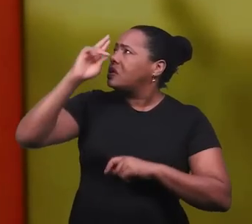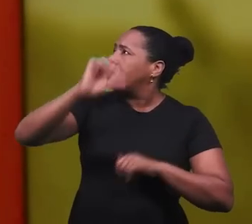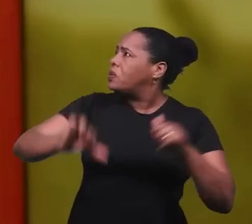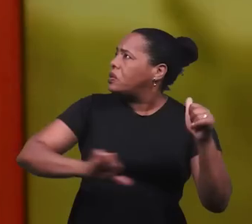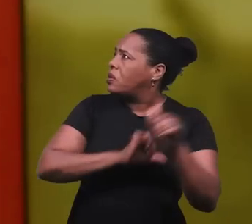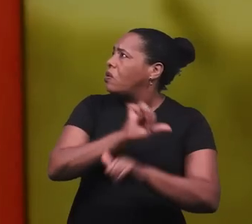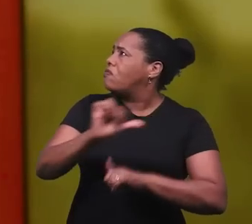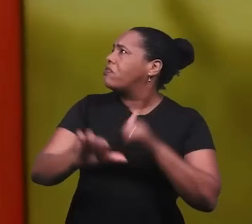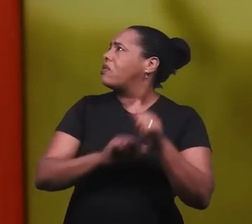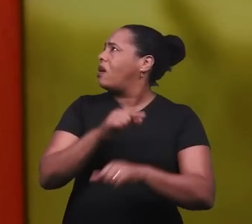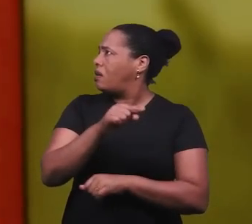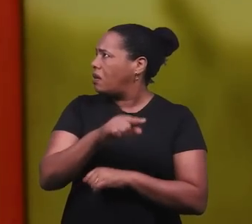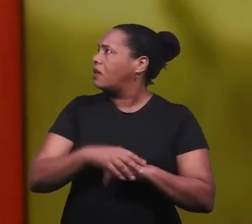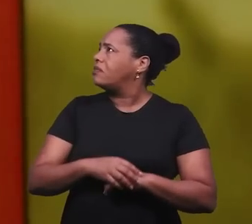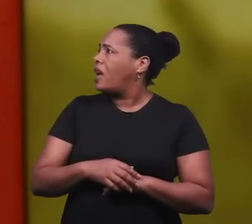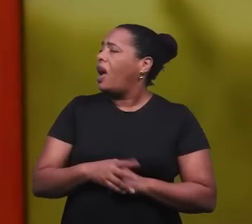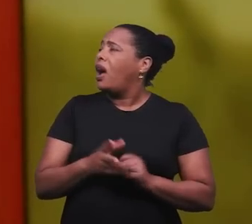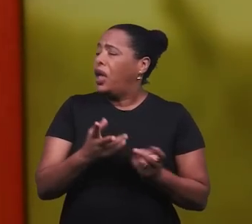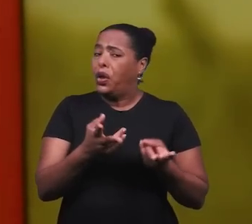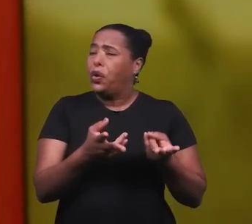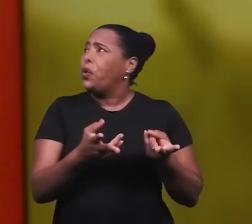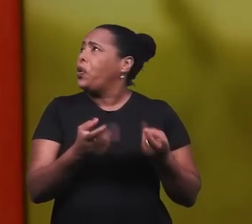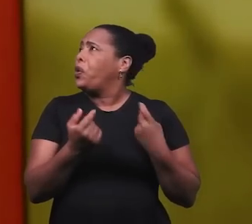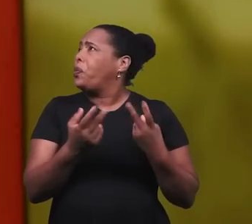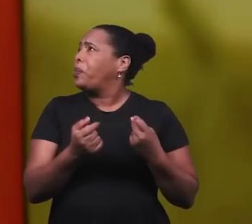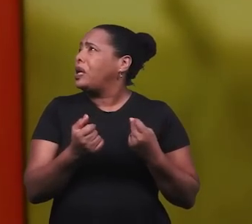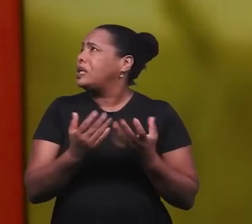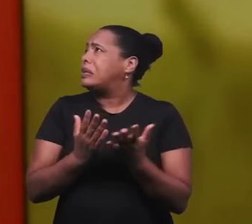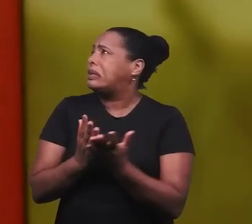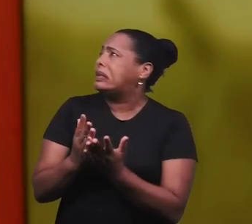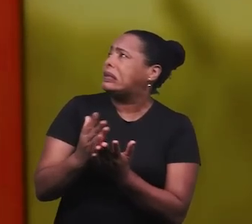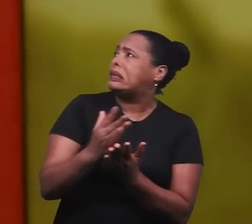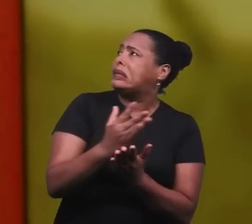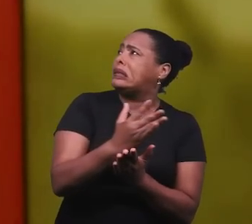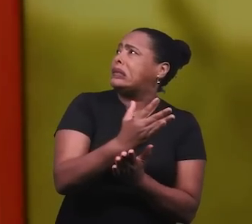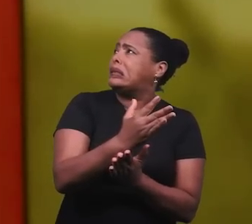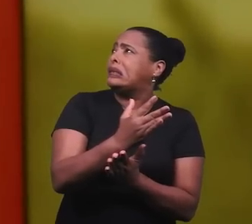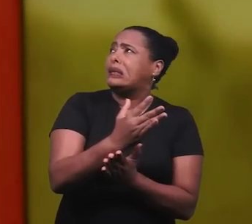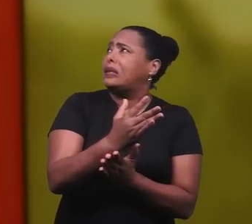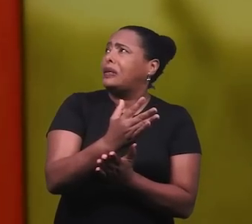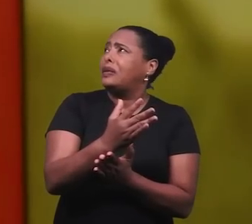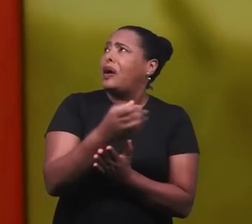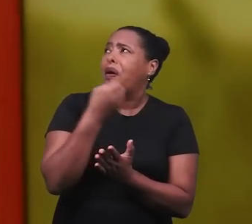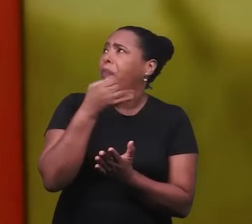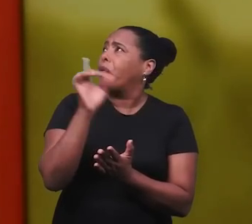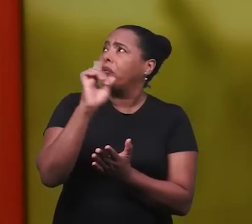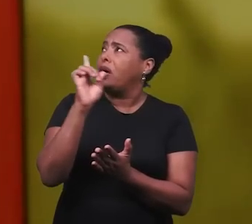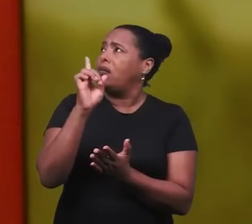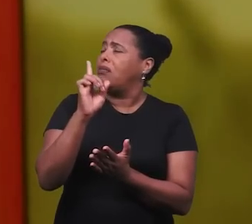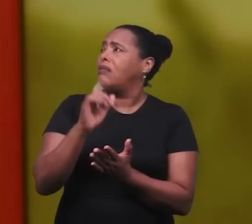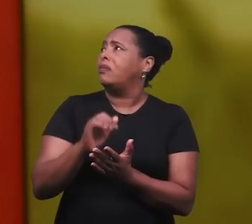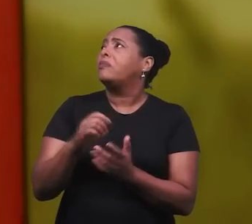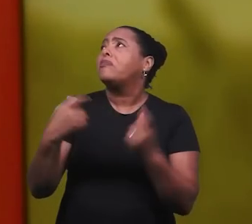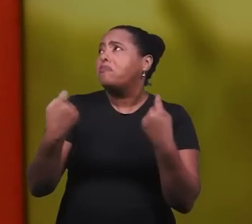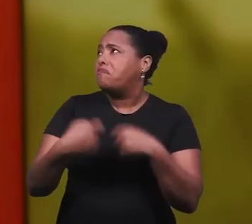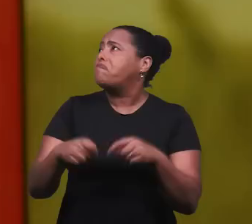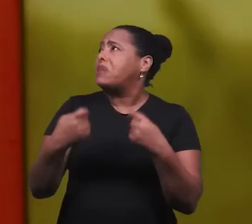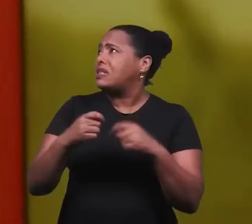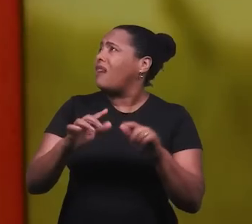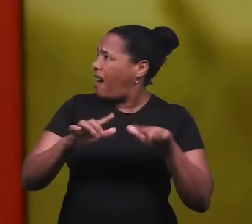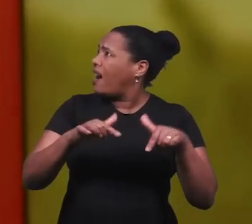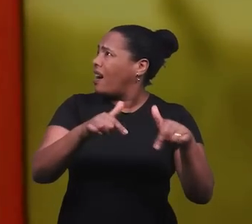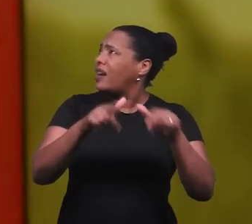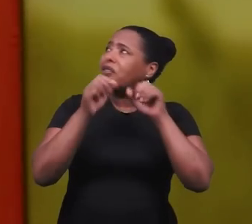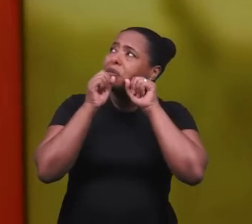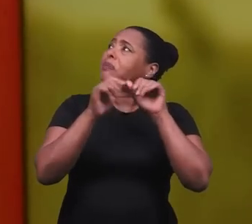preciso que o Senhor cure. Eu preciso que o Senhor mude essa situação, Senhor. Eu estou vendo que ela tá indo por um caminho, ele está indo por